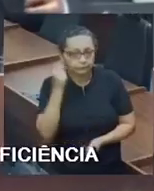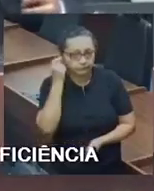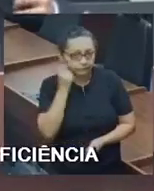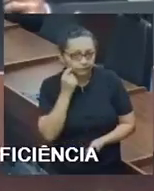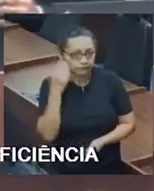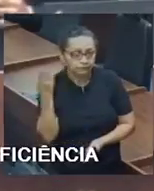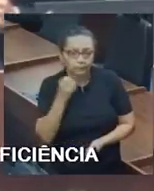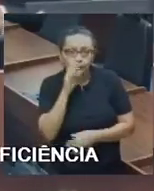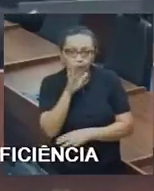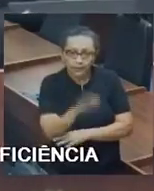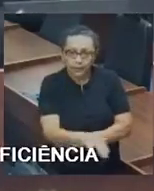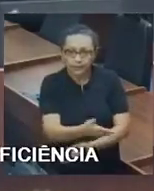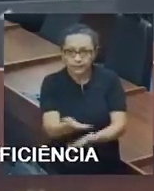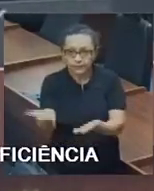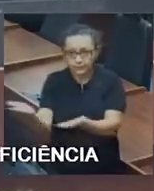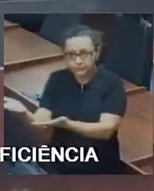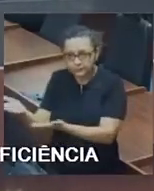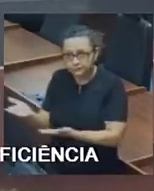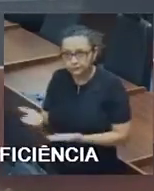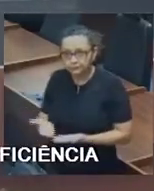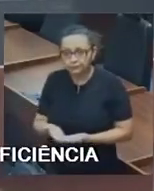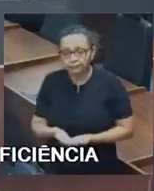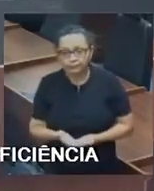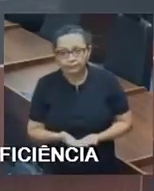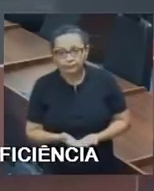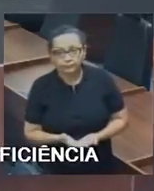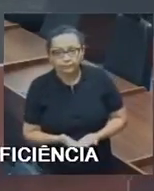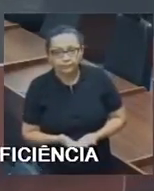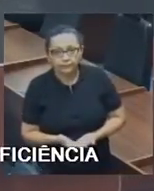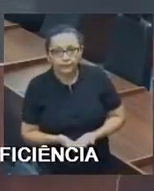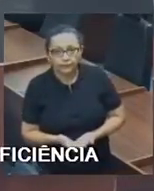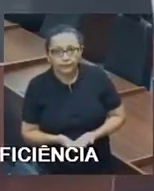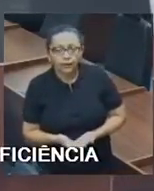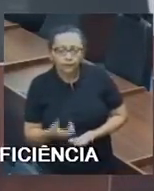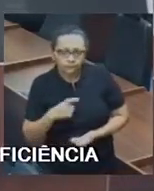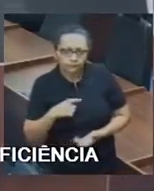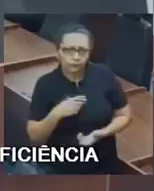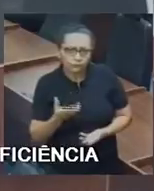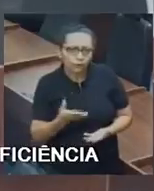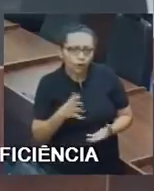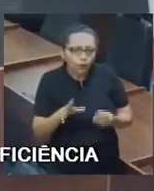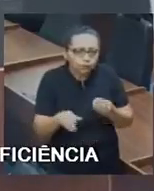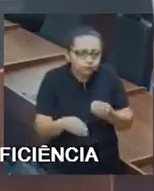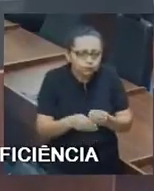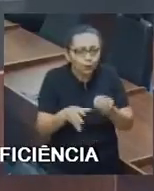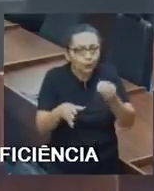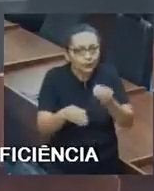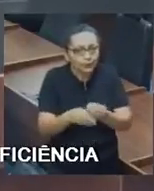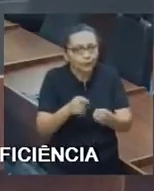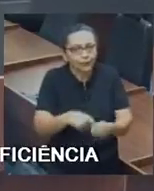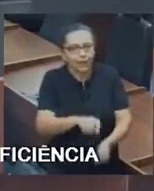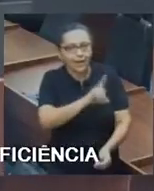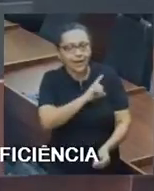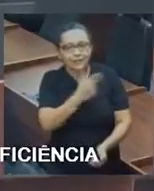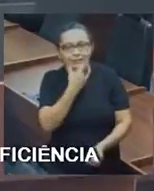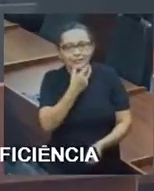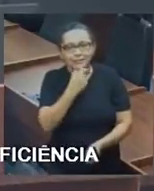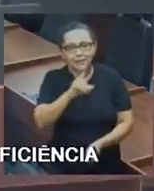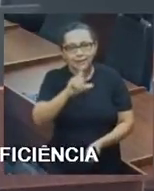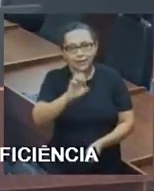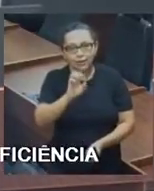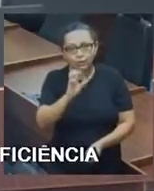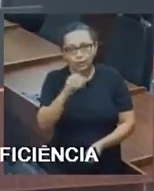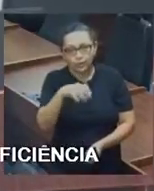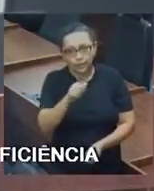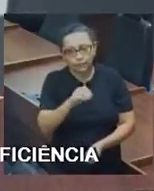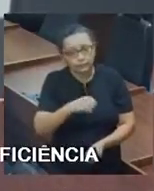boa tarde é eu vou falar eu vou fazer alguns complementos ao que o leonardo abordou do